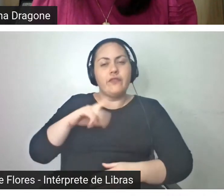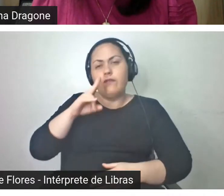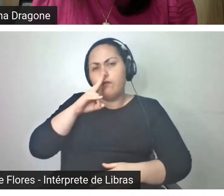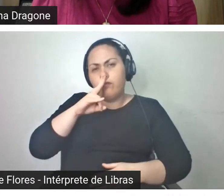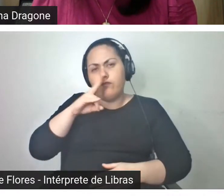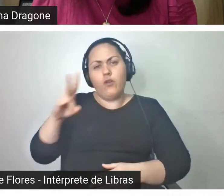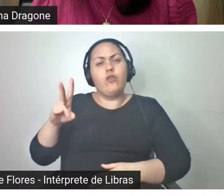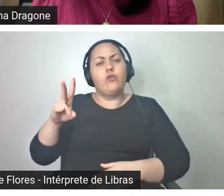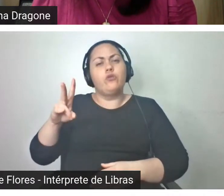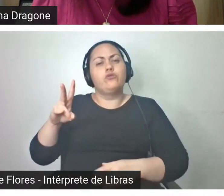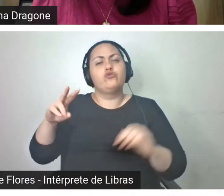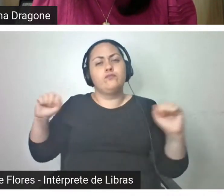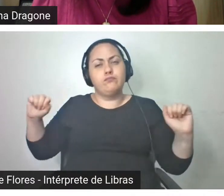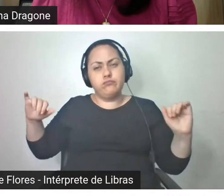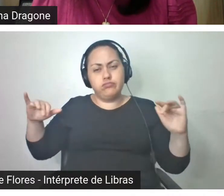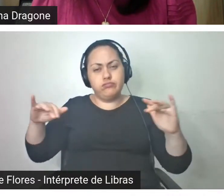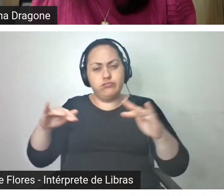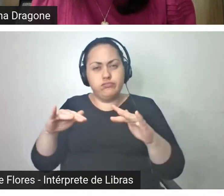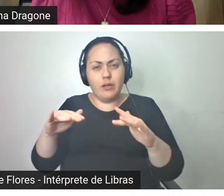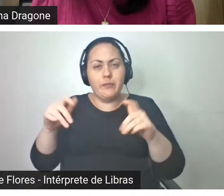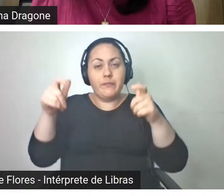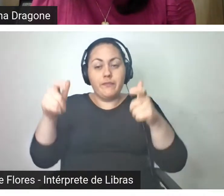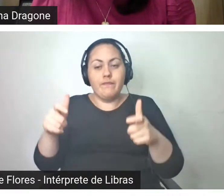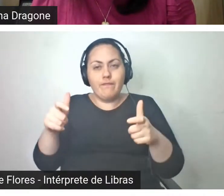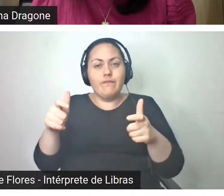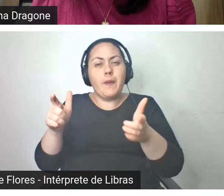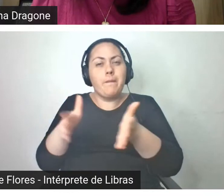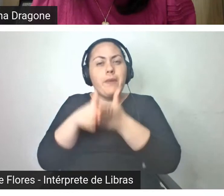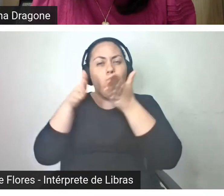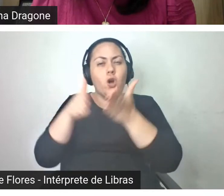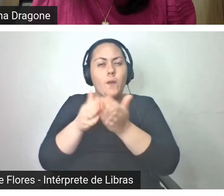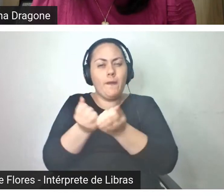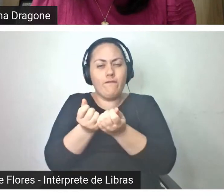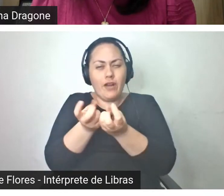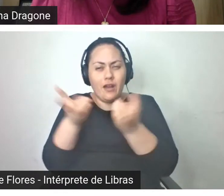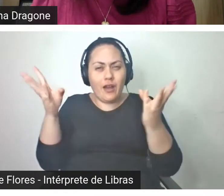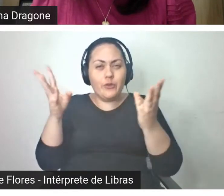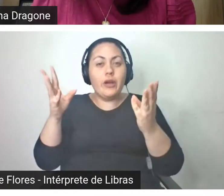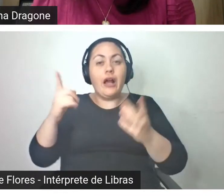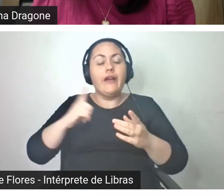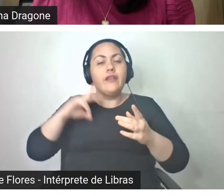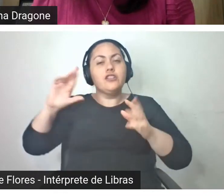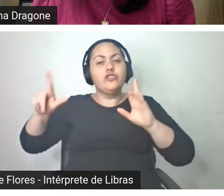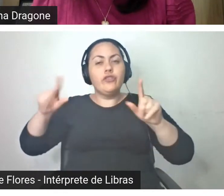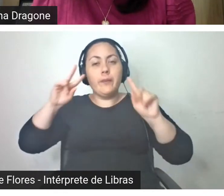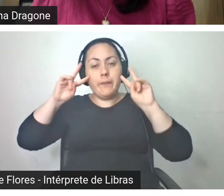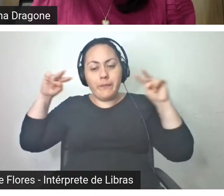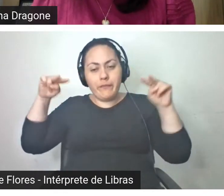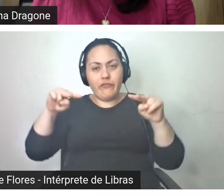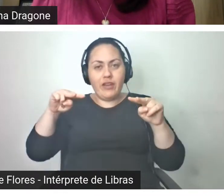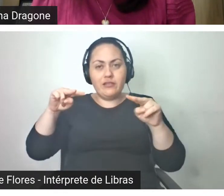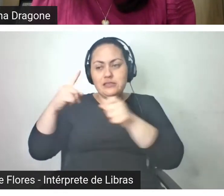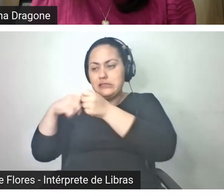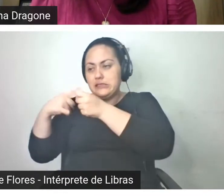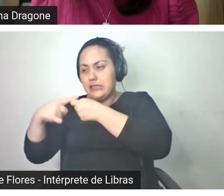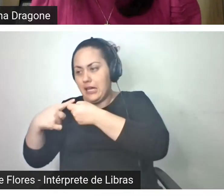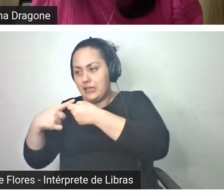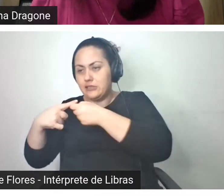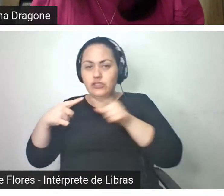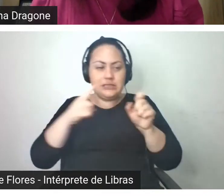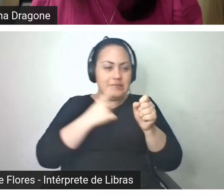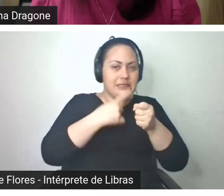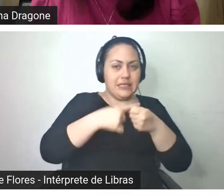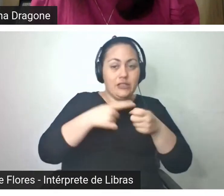da pobreza, fazendo uma diferença muito grande na paisagem de uma cidade para outra, dentro do mesmo estado. But